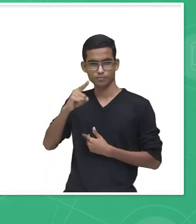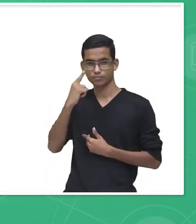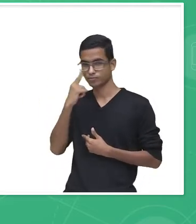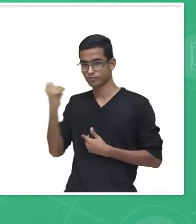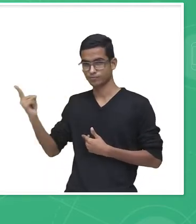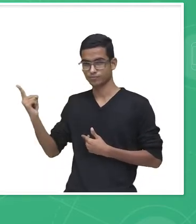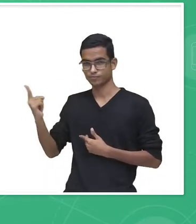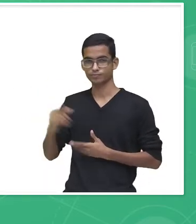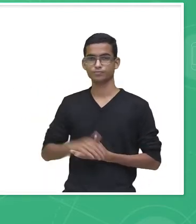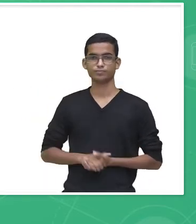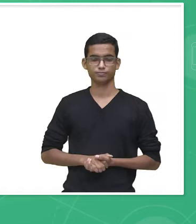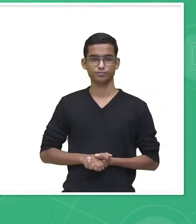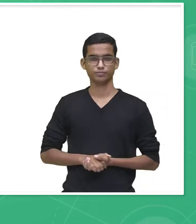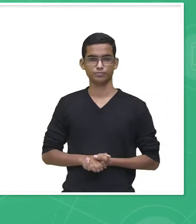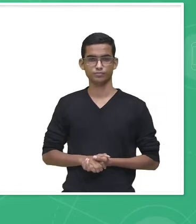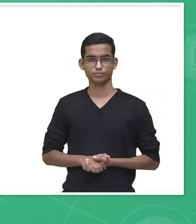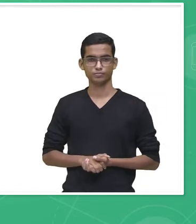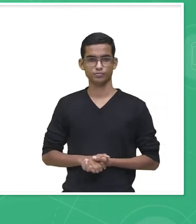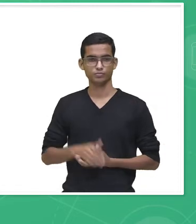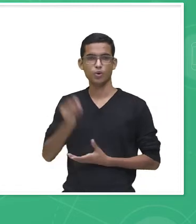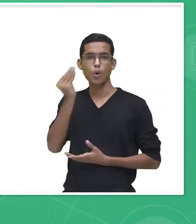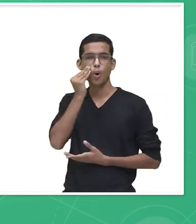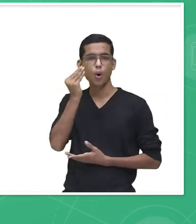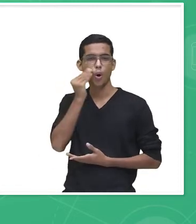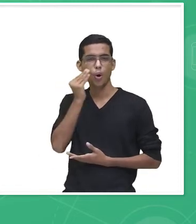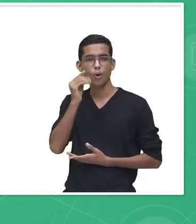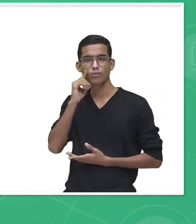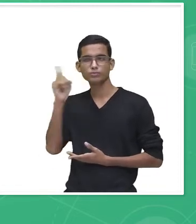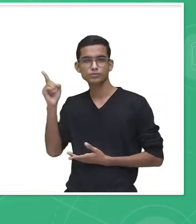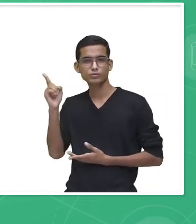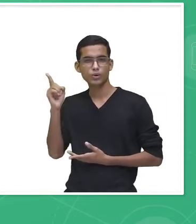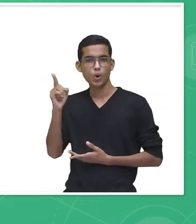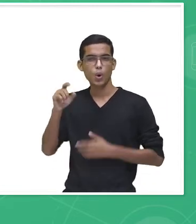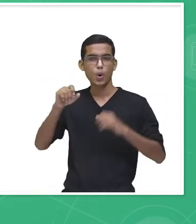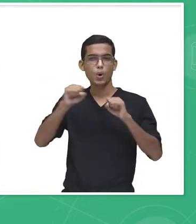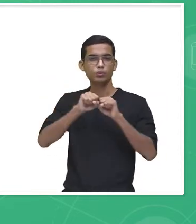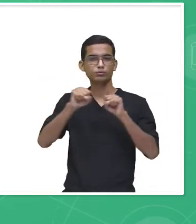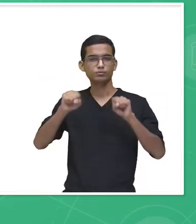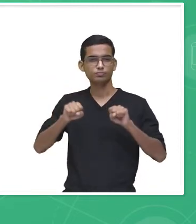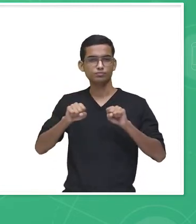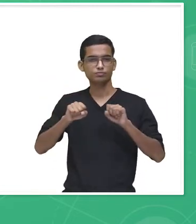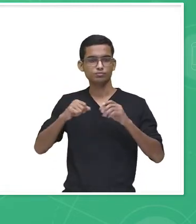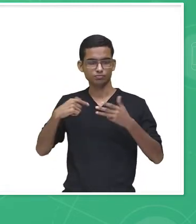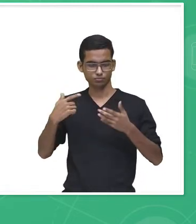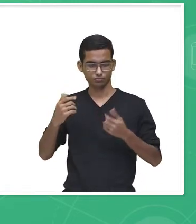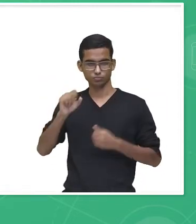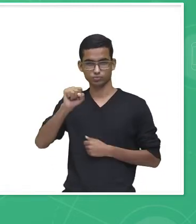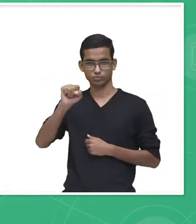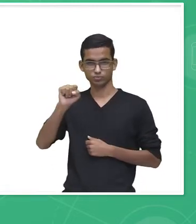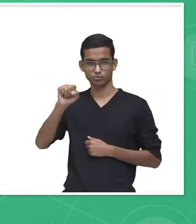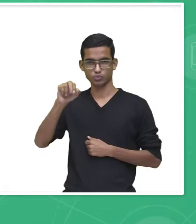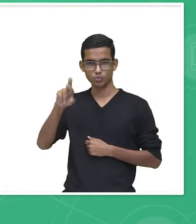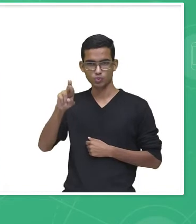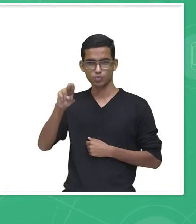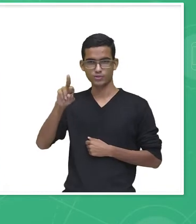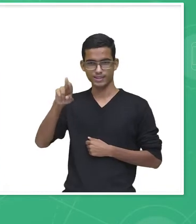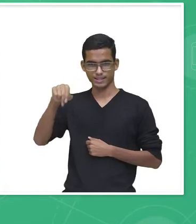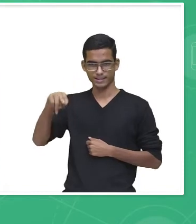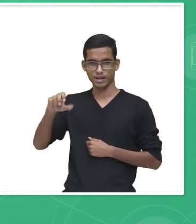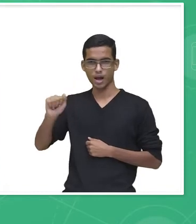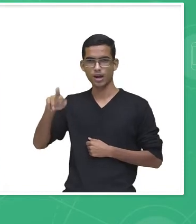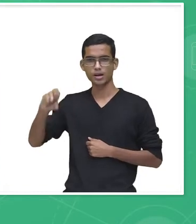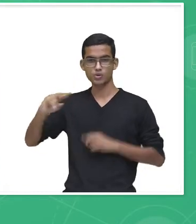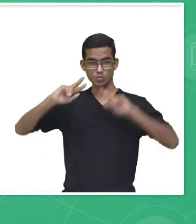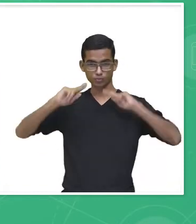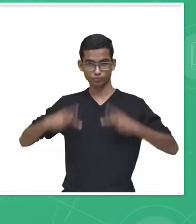bom e aqui a gente vai observar o sistema urinário humano o sistema urinário humano como a gente